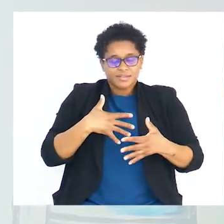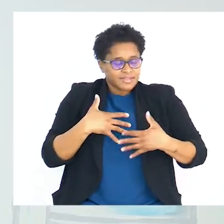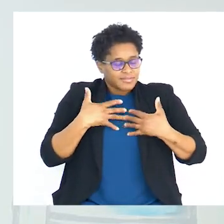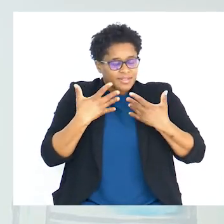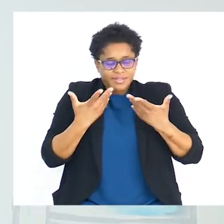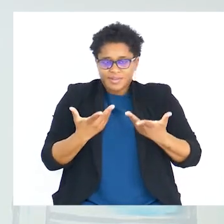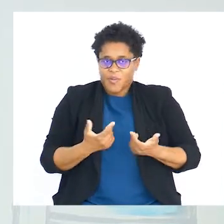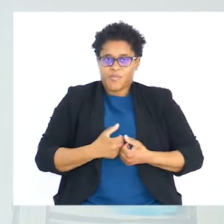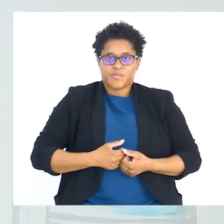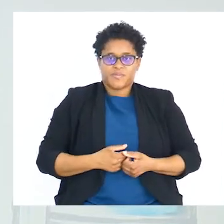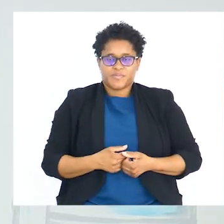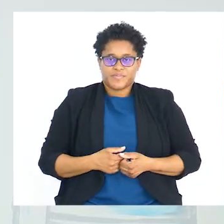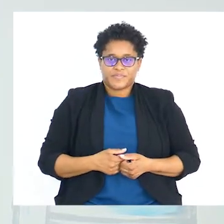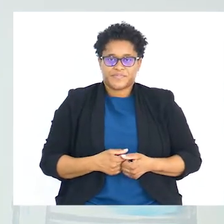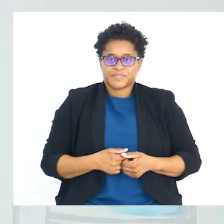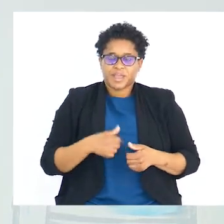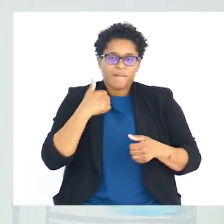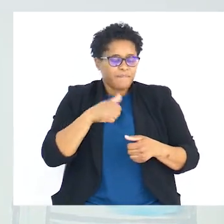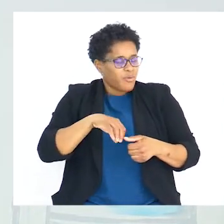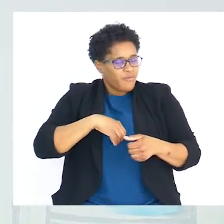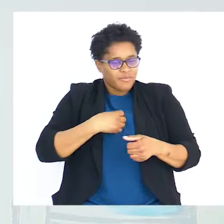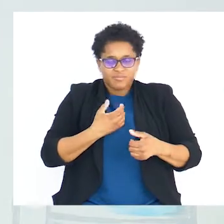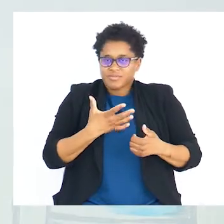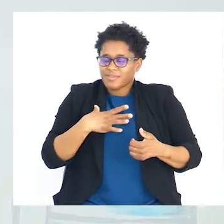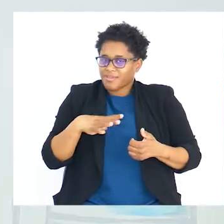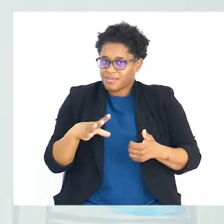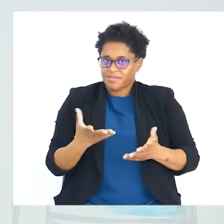inspiração, certo? A boa vontade.